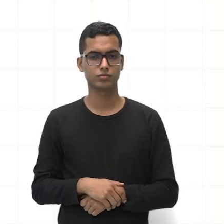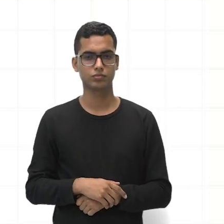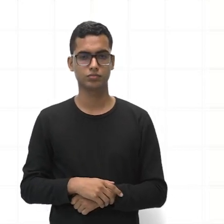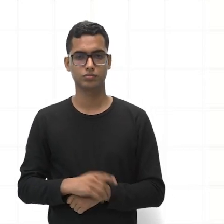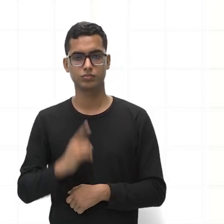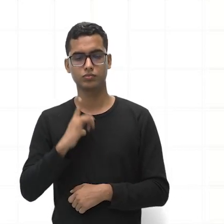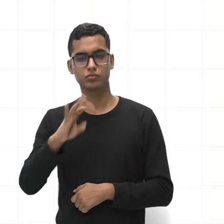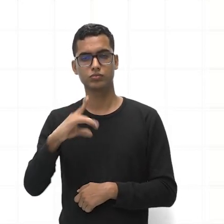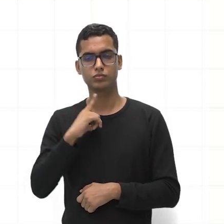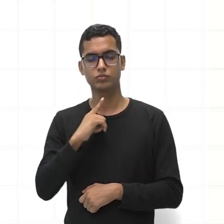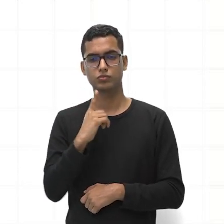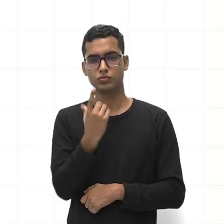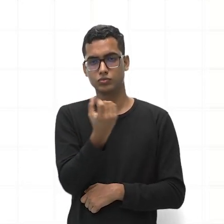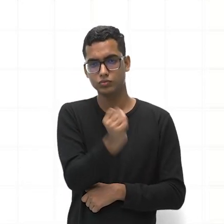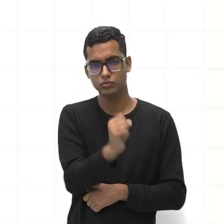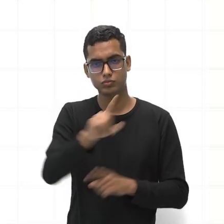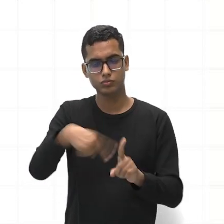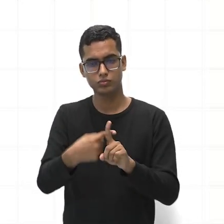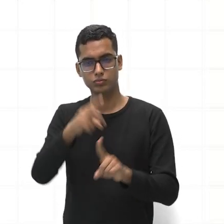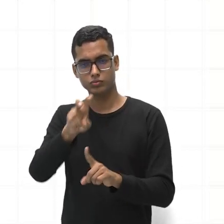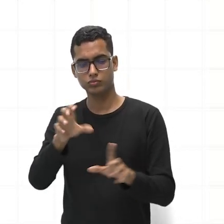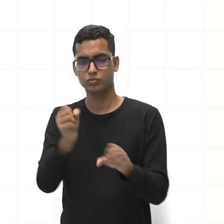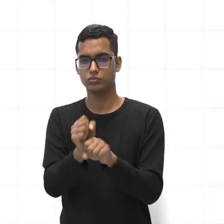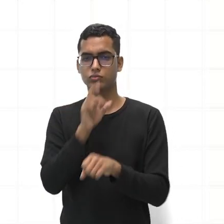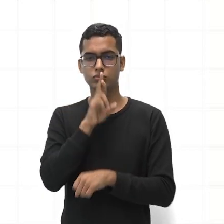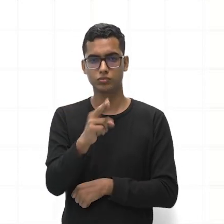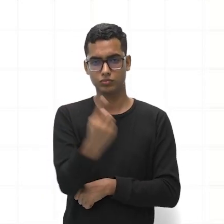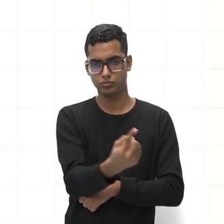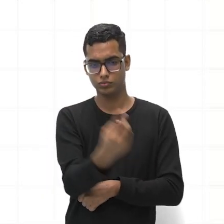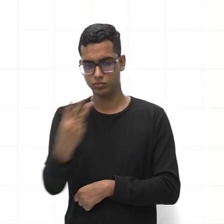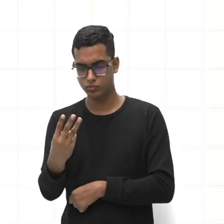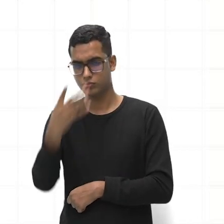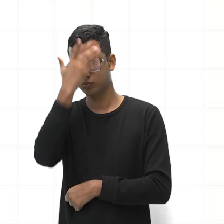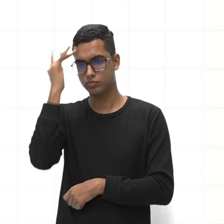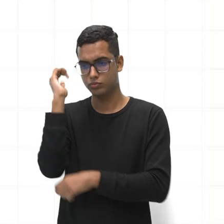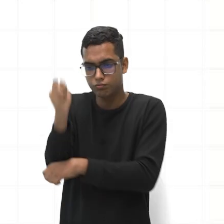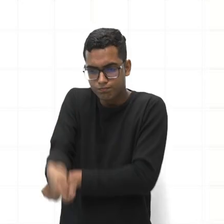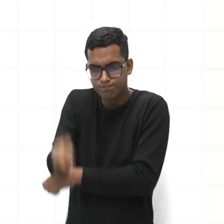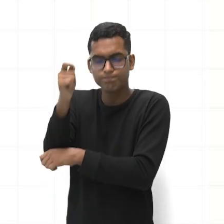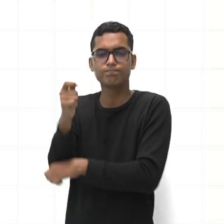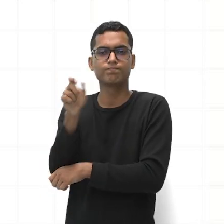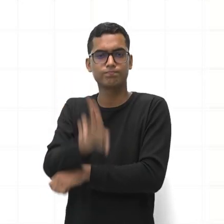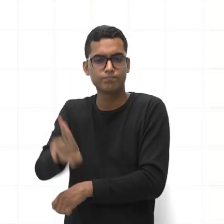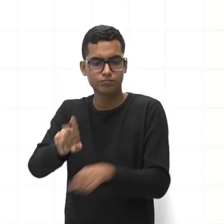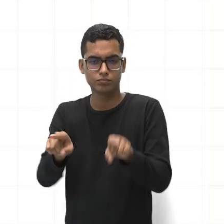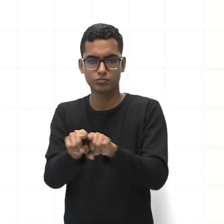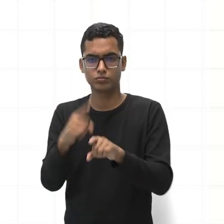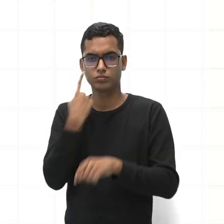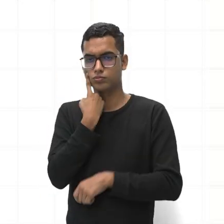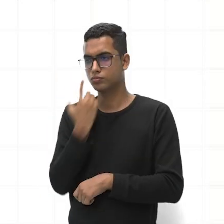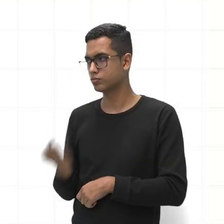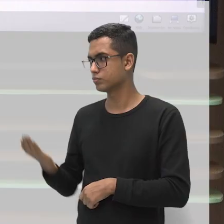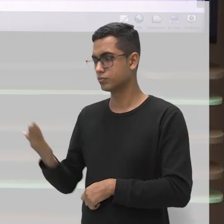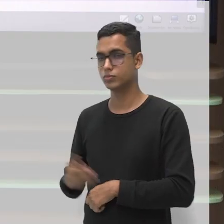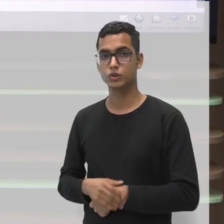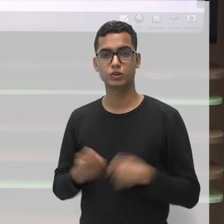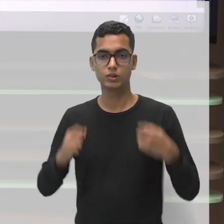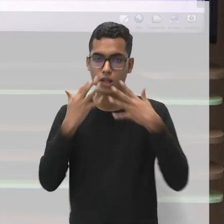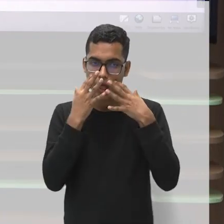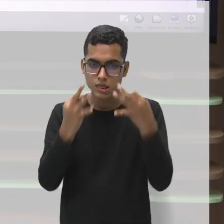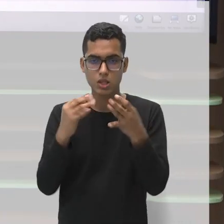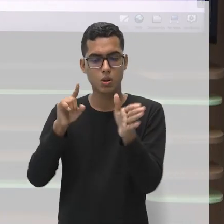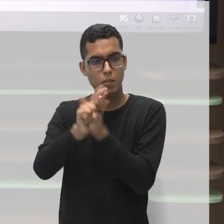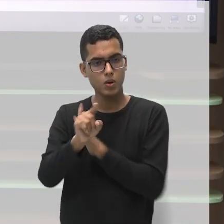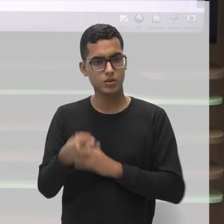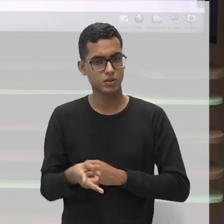mais 5, 13 pescadores. Beleza? Por isso que é importante sempre estar atento, bem atento no comando da